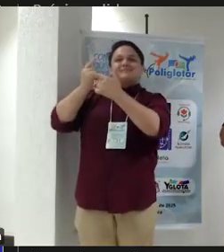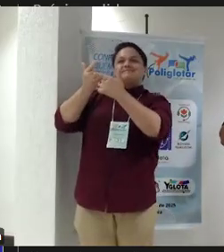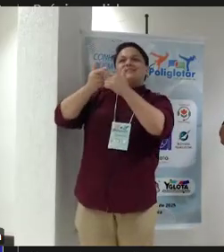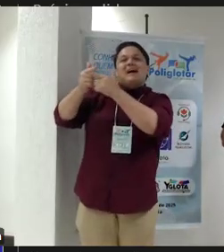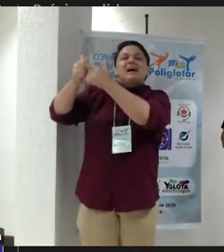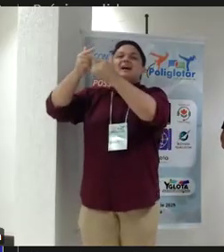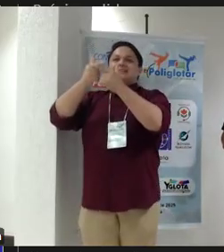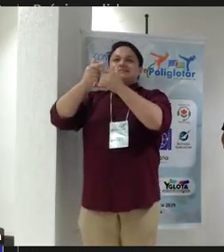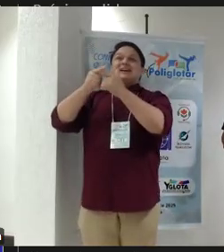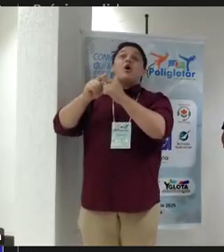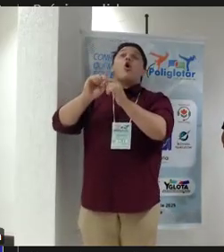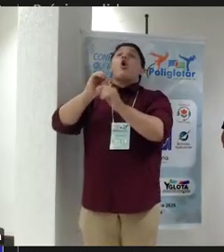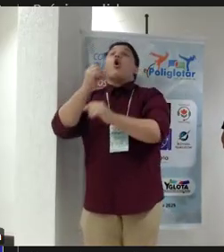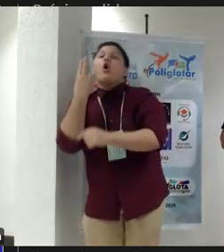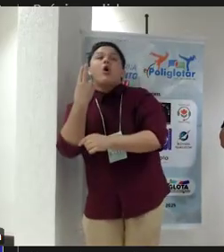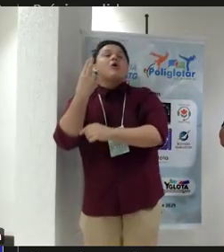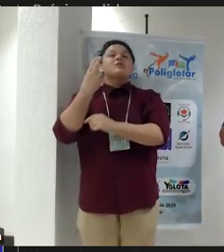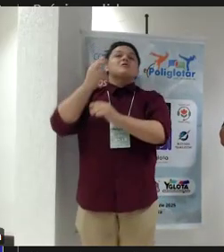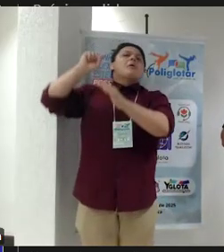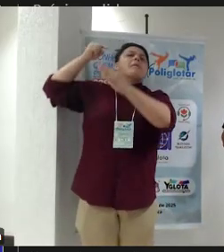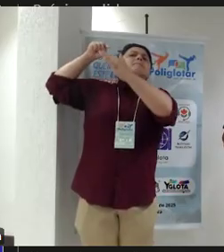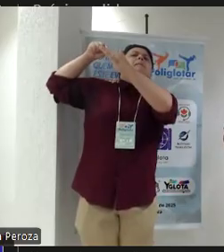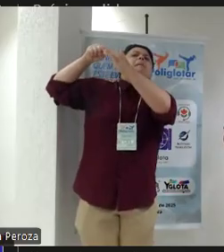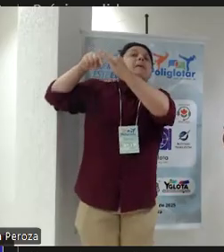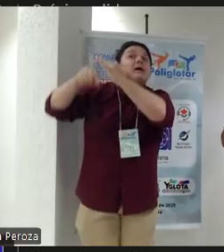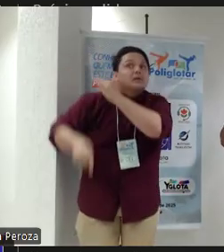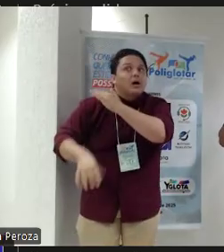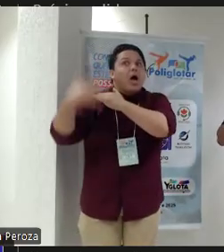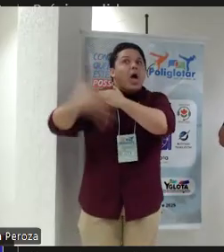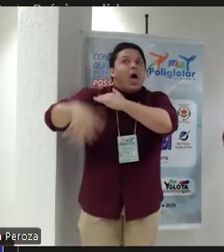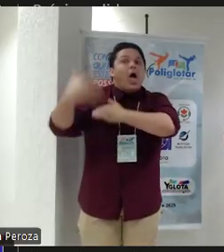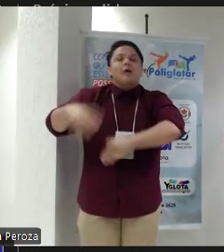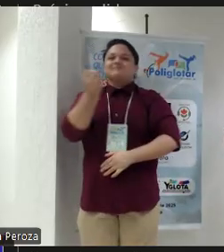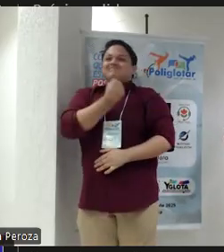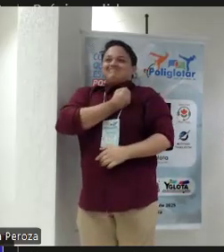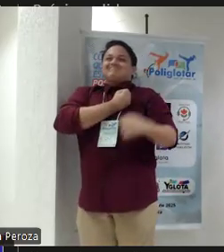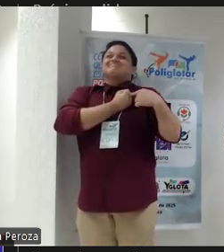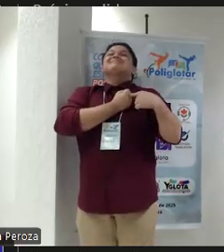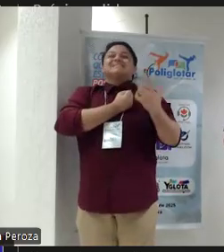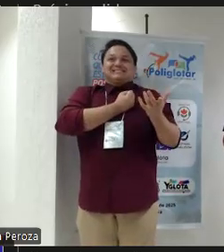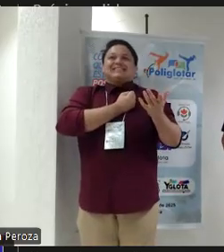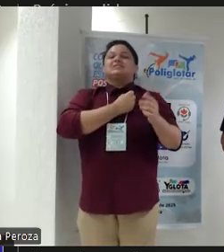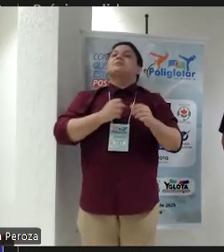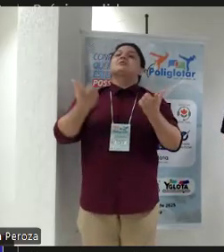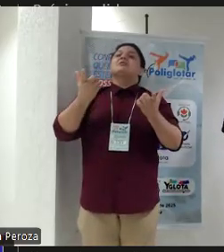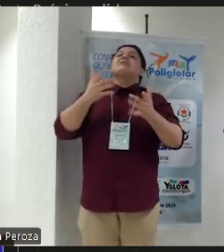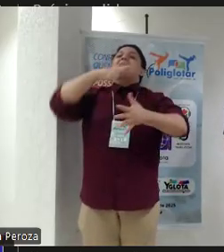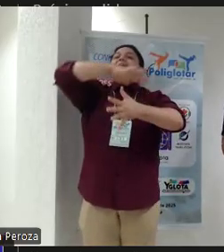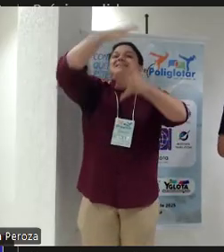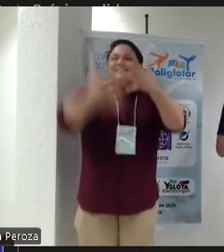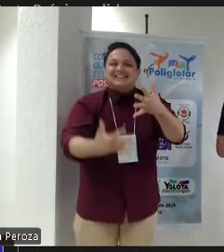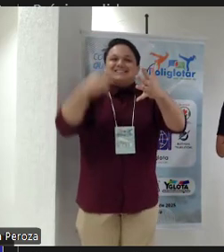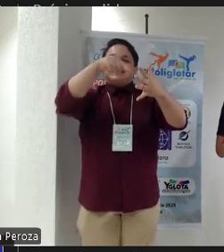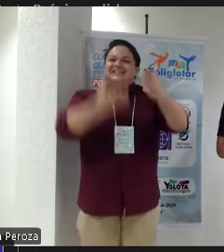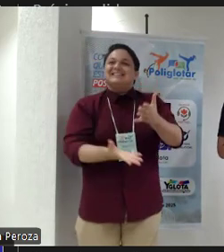surdos profundos. Esse é um dado muito interessante. Eu gostaria de falar um pouco sobre esse idioma hoje. E aí